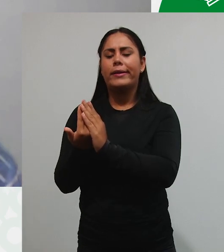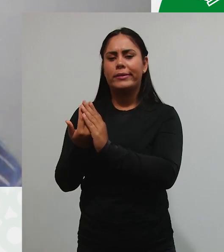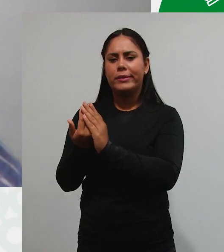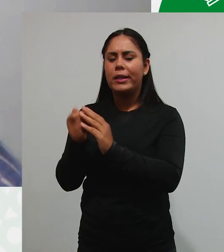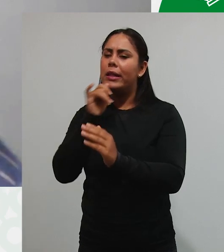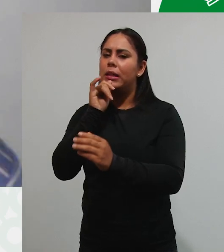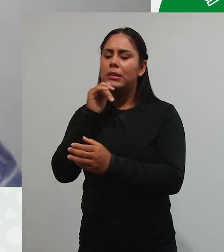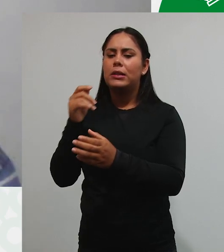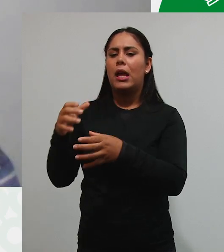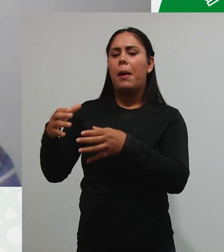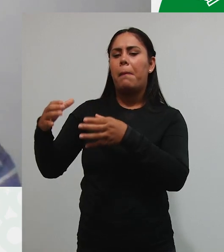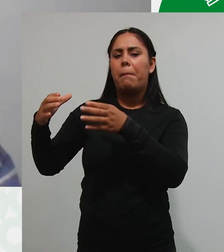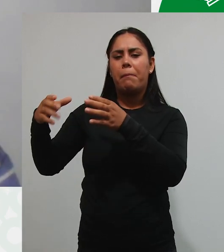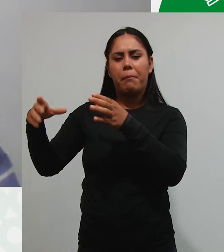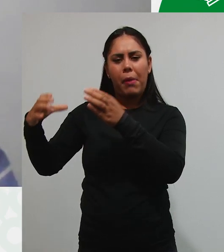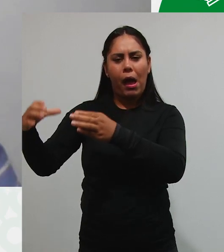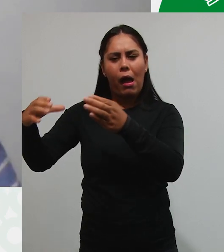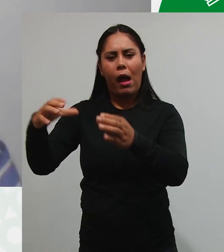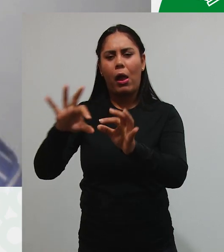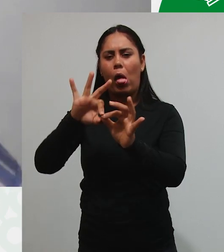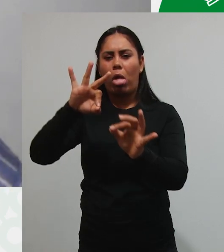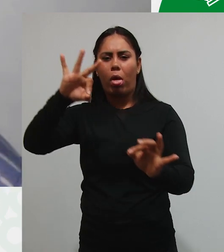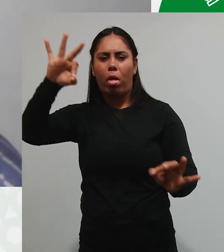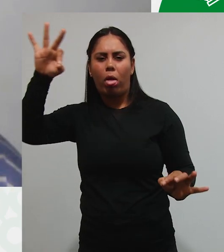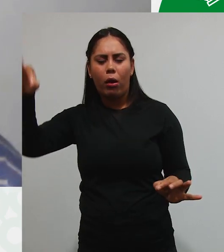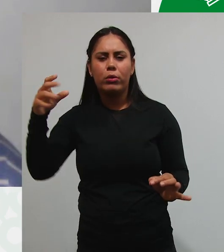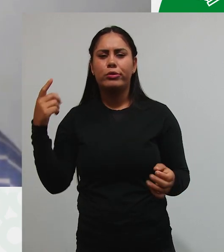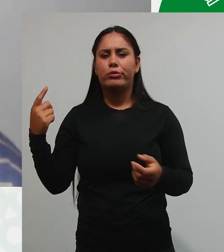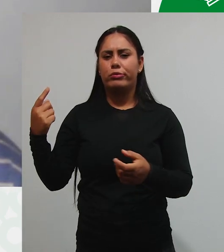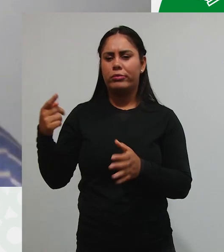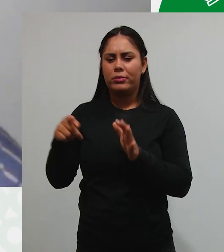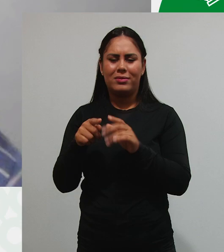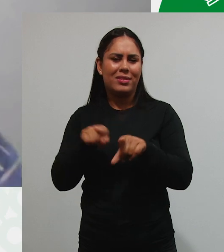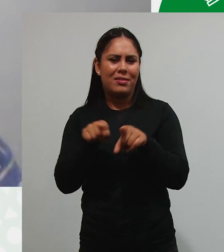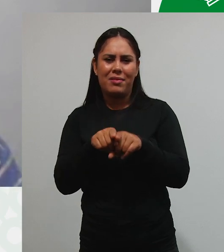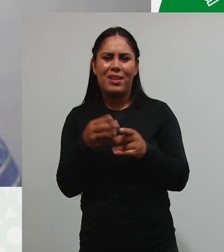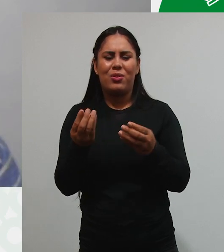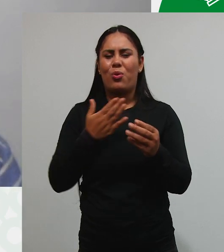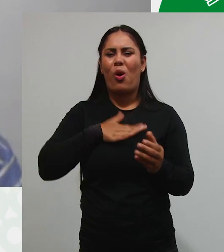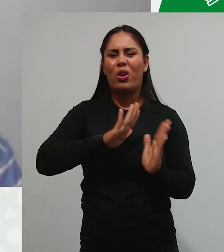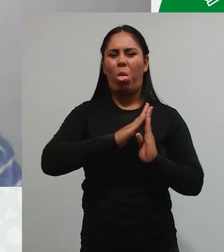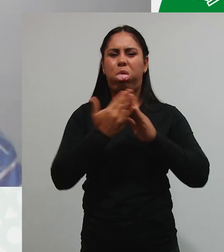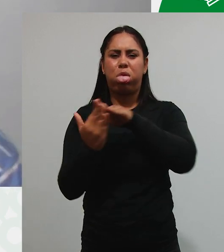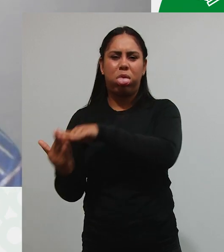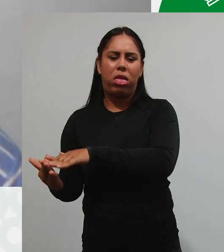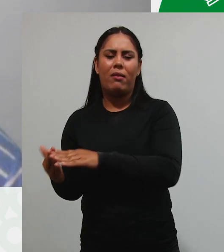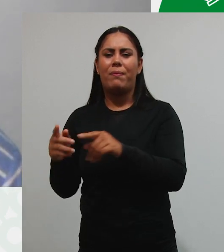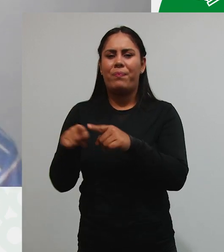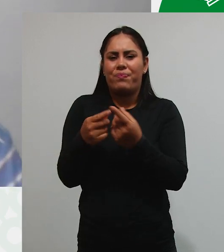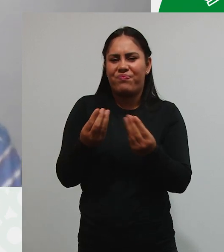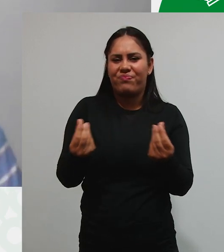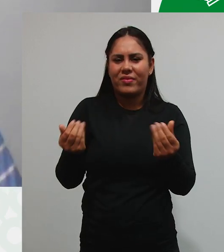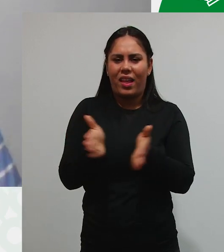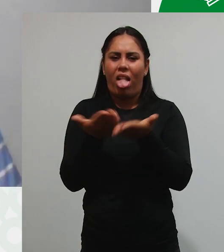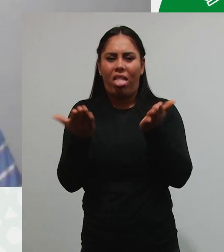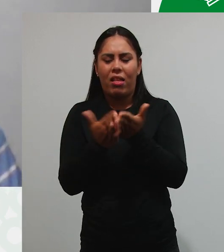mais distanciados dos centros urbanos, e que eu não gosto de chamar de periferia, mas que estão mais distantes dos centros